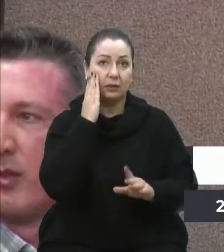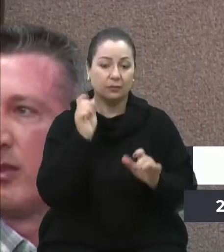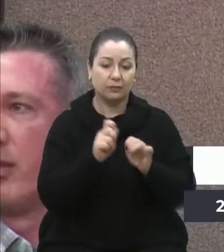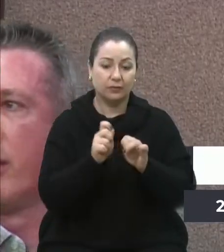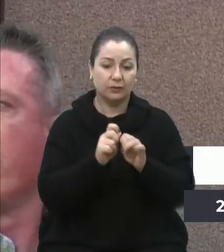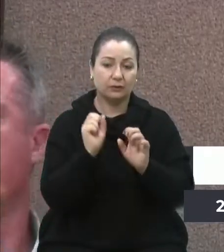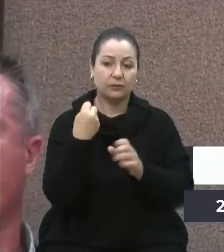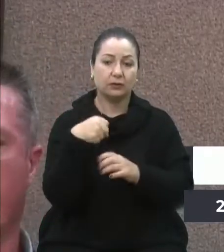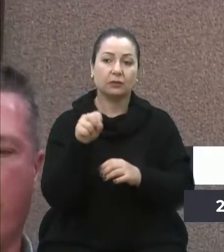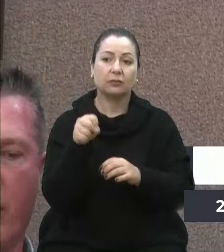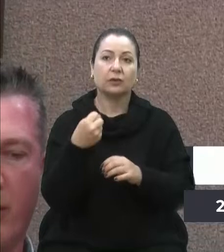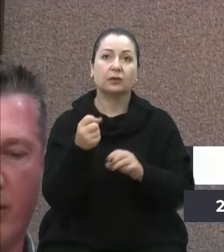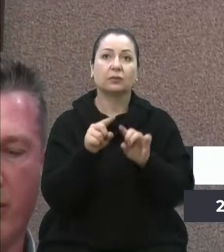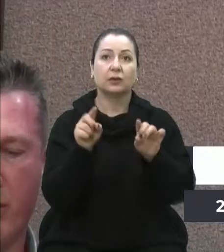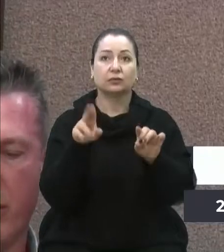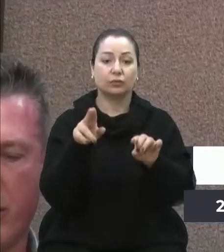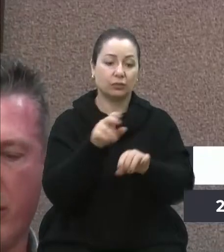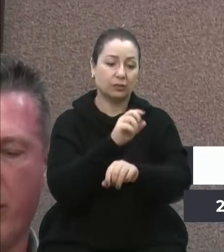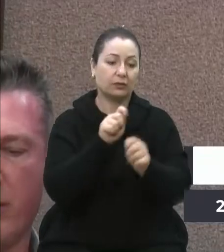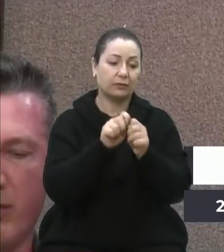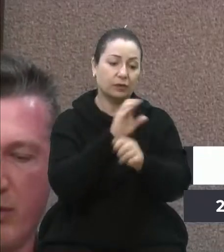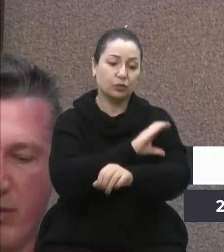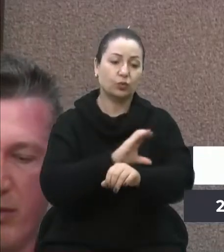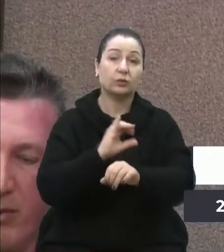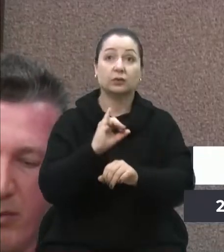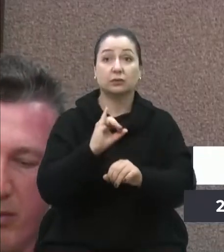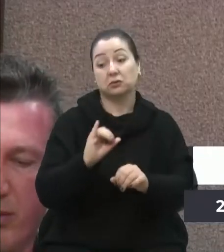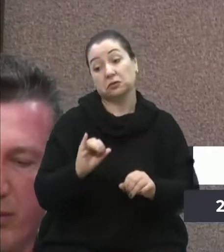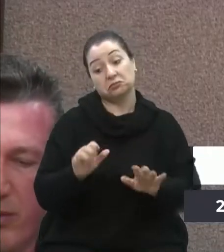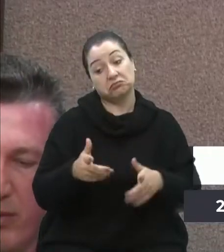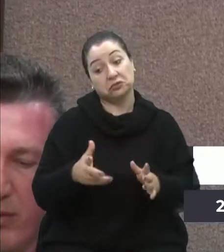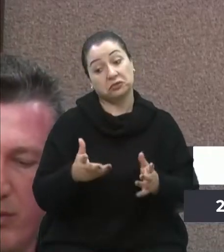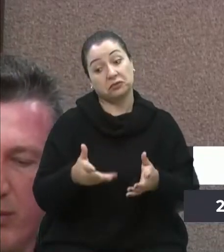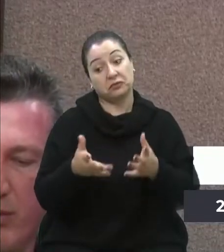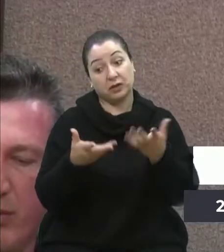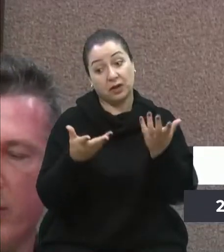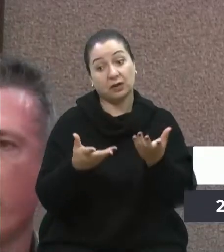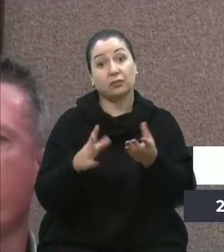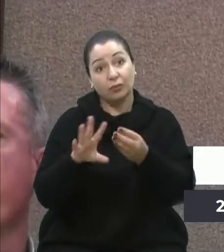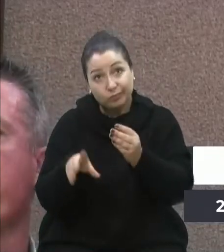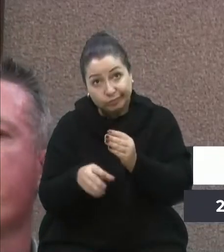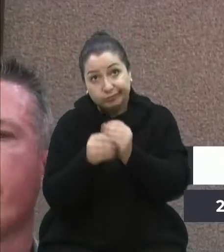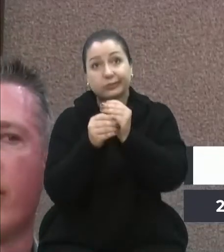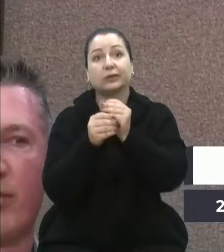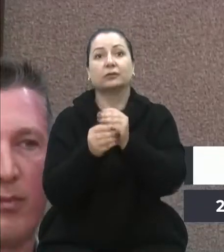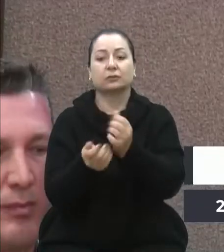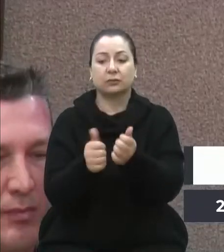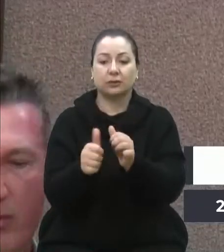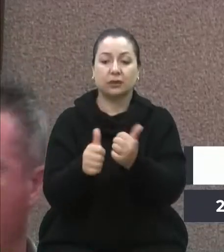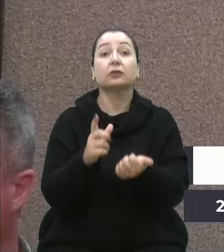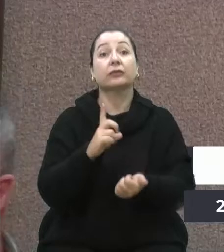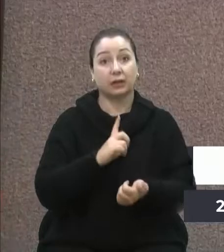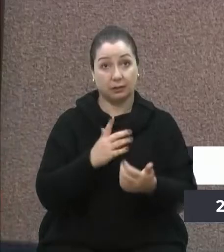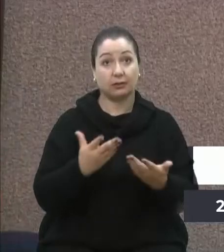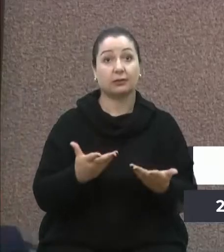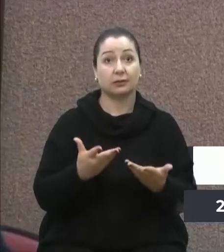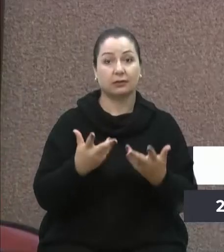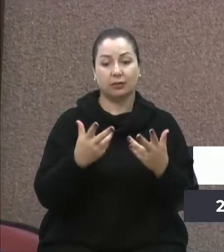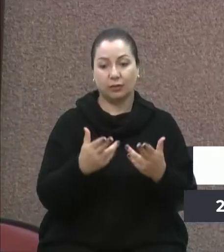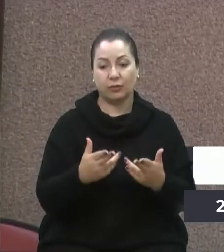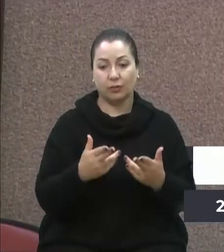curso. Mas, de qualquer forma, se nós incentivarmos este acréscimo de qualidade, ele vai ter. Como o vereador Scalco falou, de